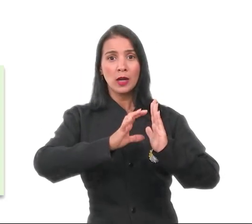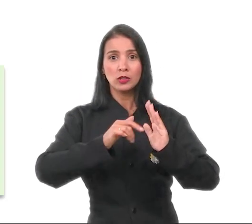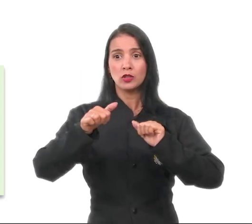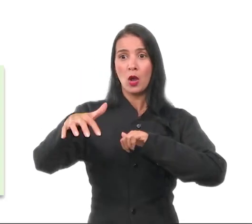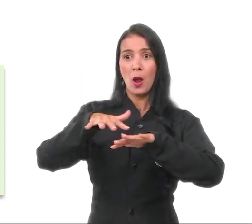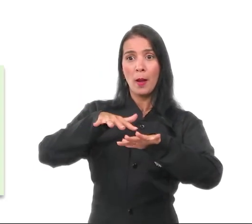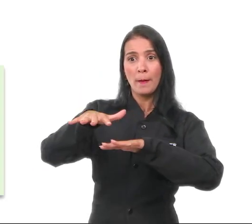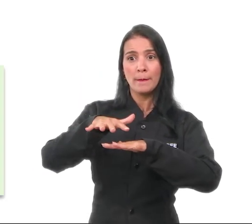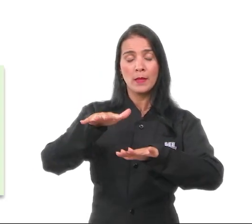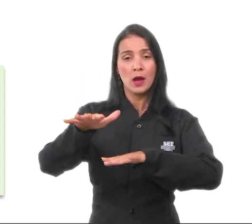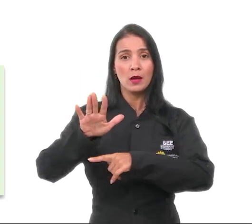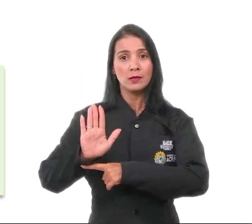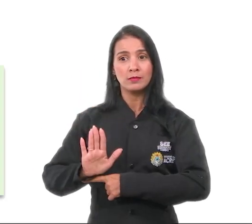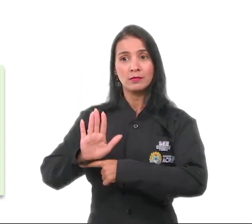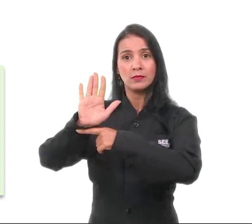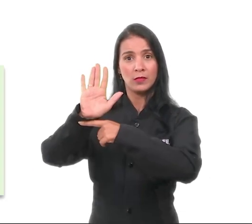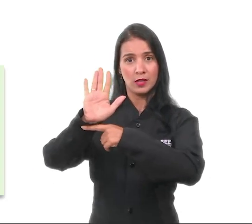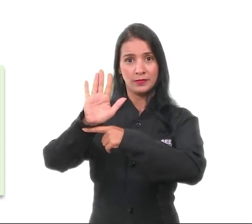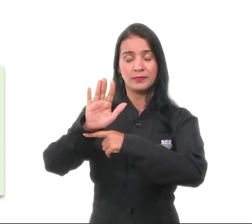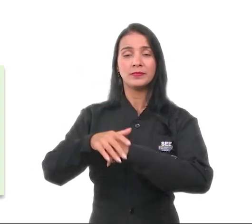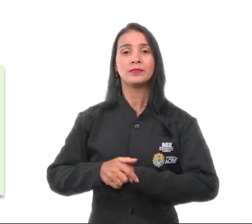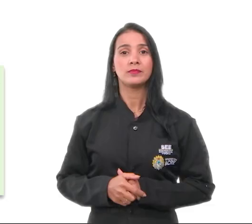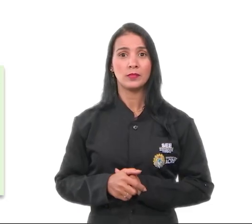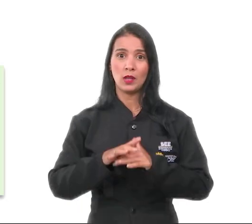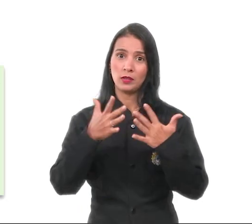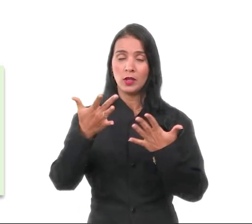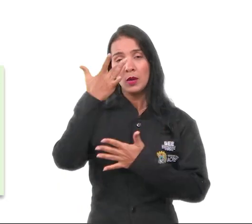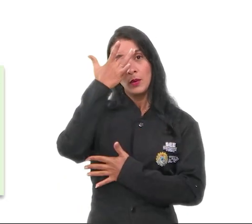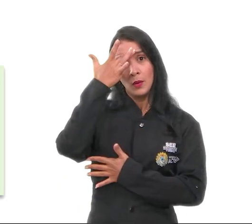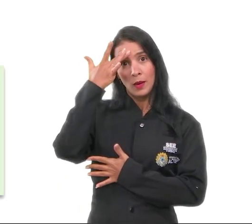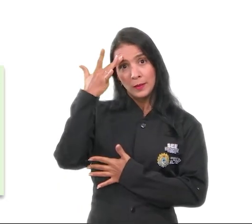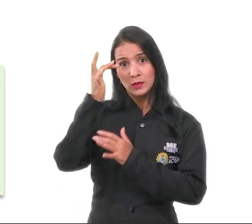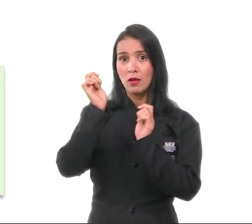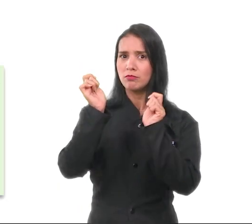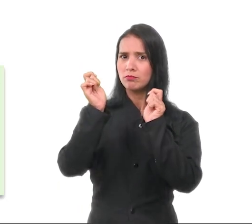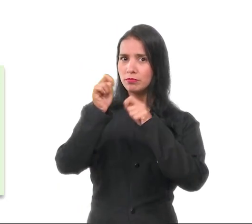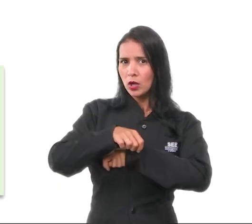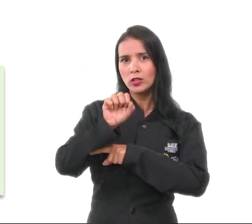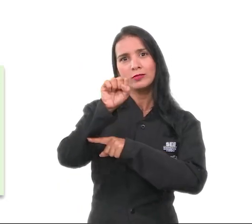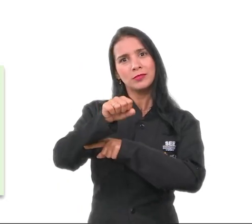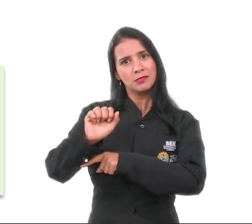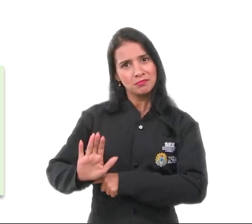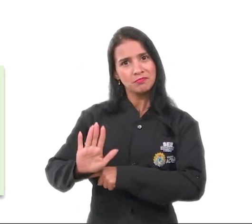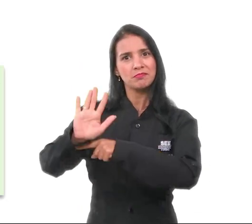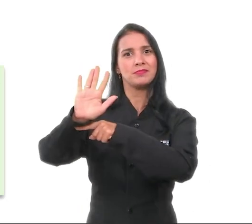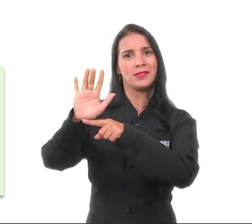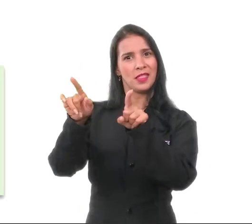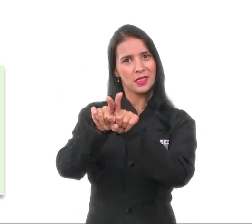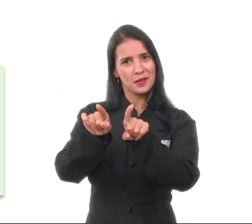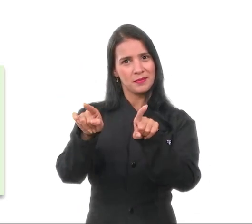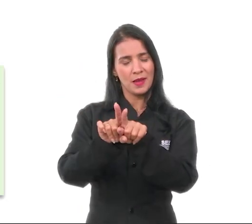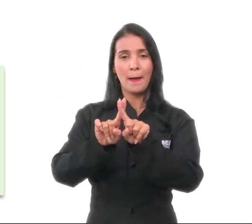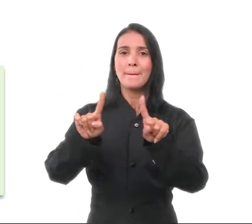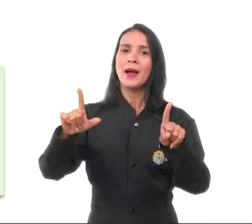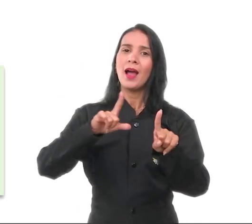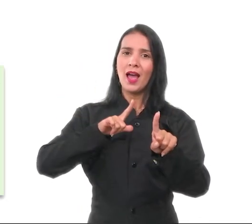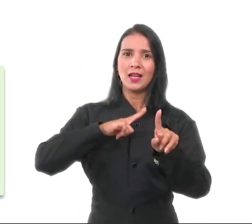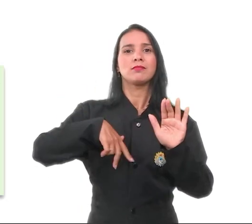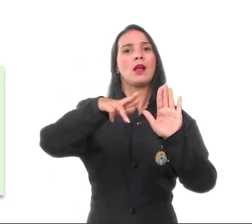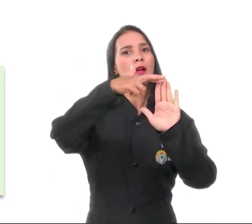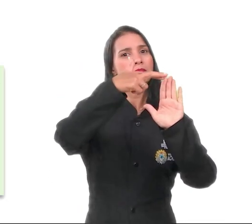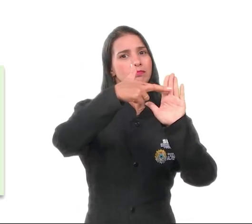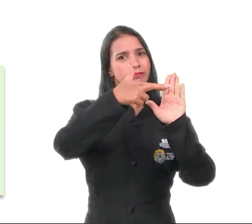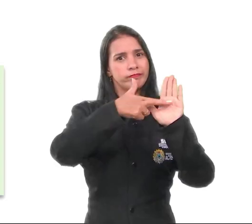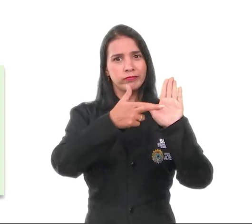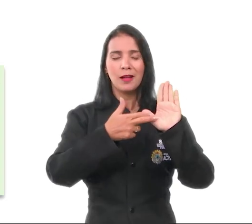em campanhas, né? Então, o cidadão, ele pode se candidatar. Claro, existem critérios